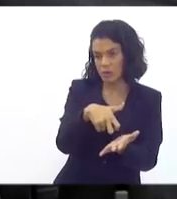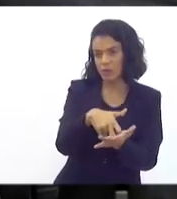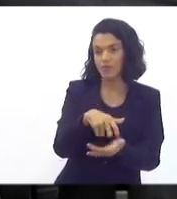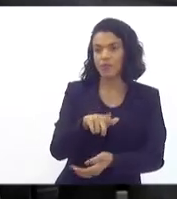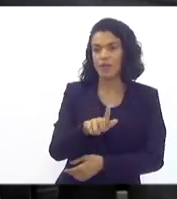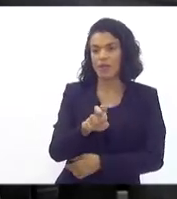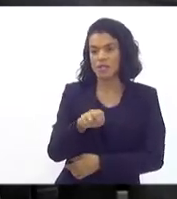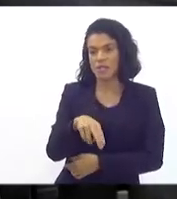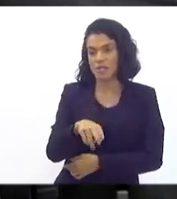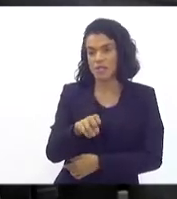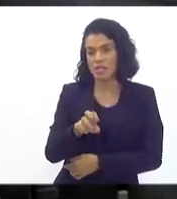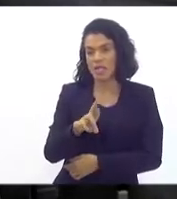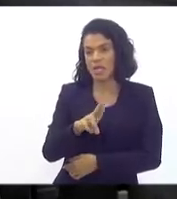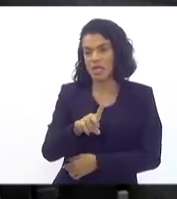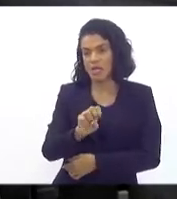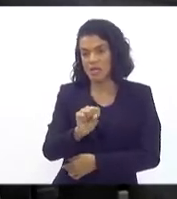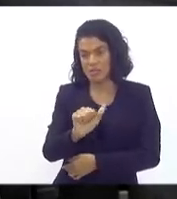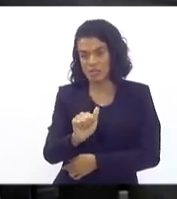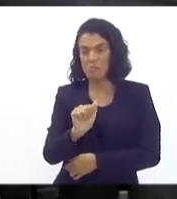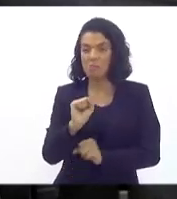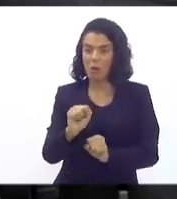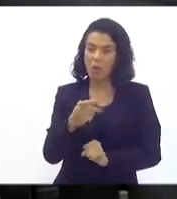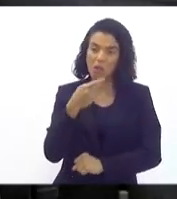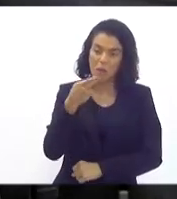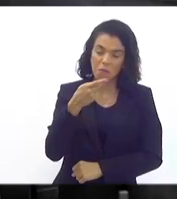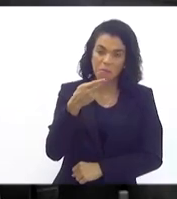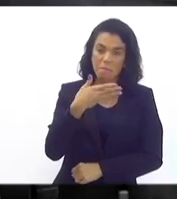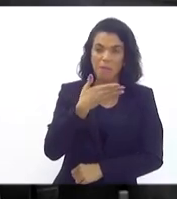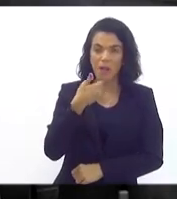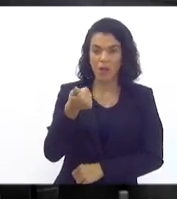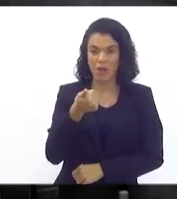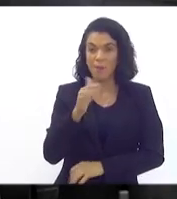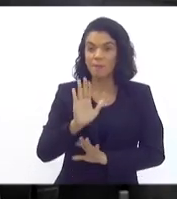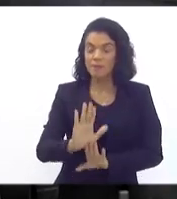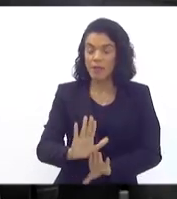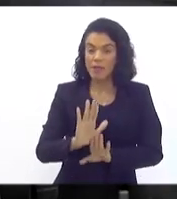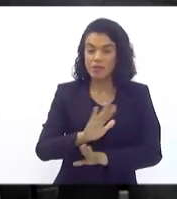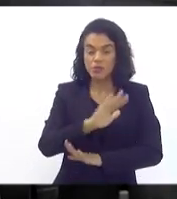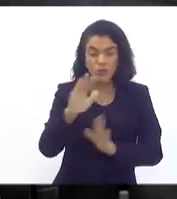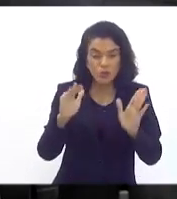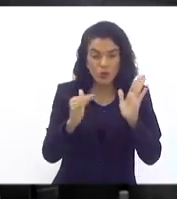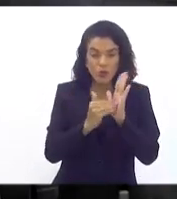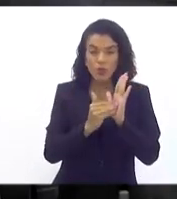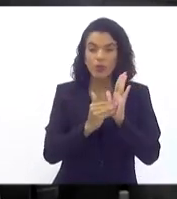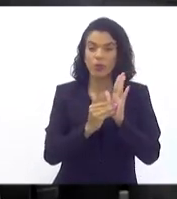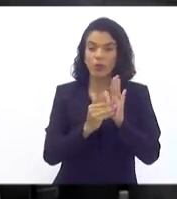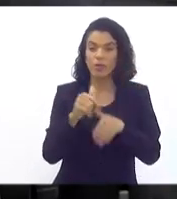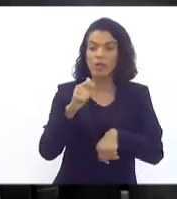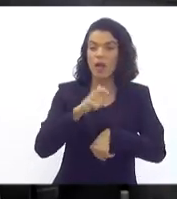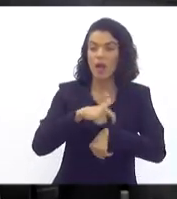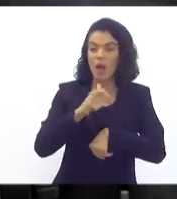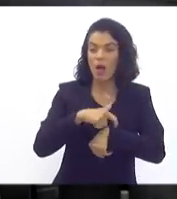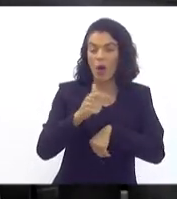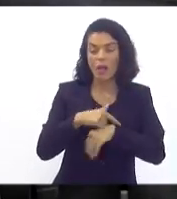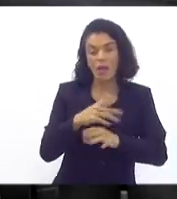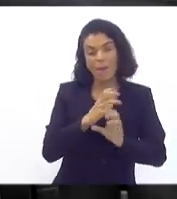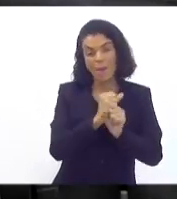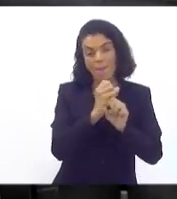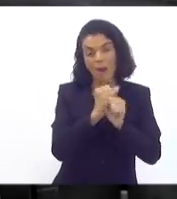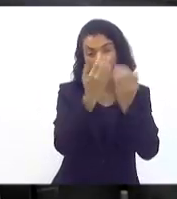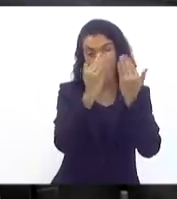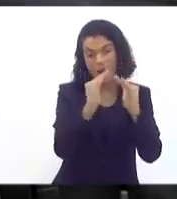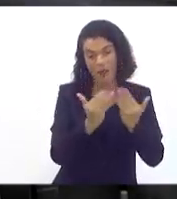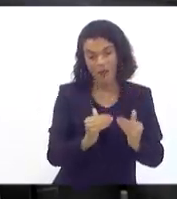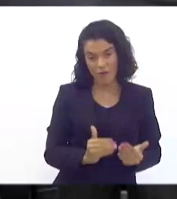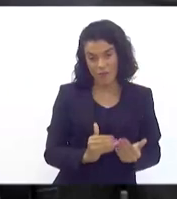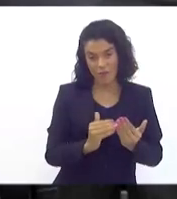genésia com seus conselheiros aqui poderia falar melhor tudo isso vai ser levado em consideração na pontuação dessa variação do que a gente chama